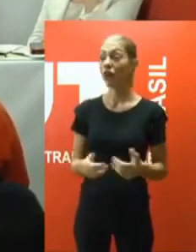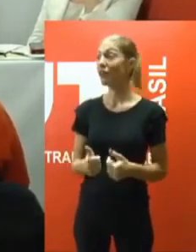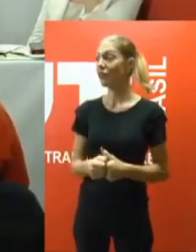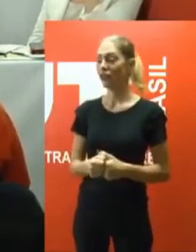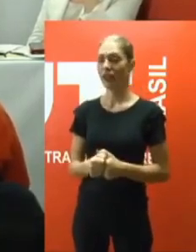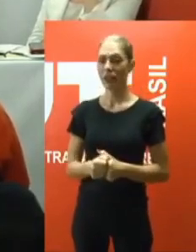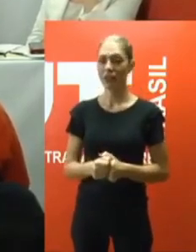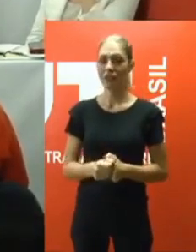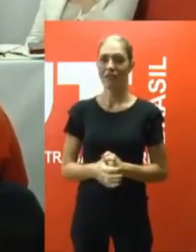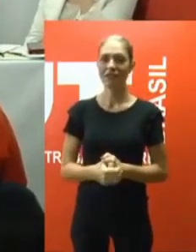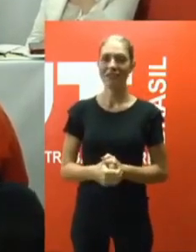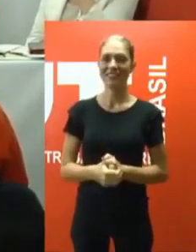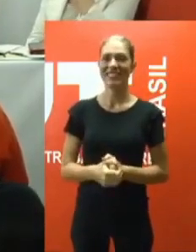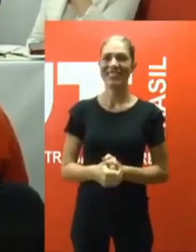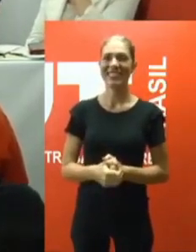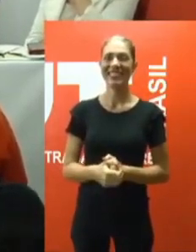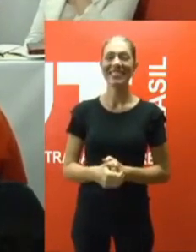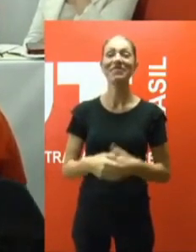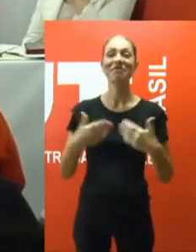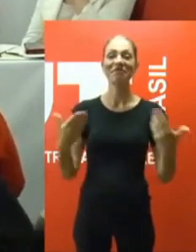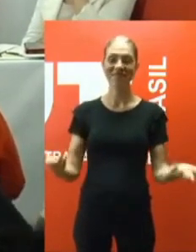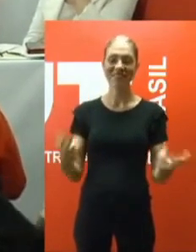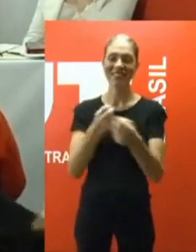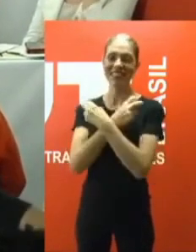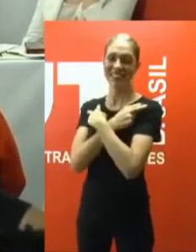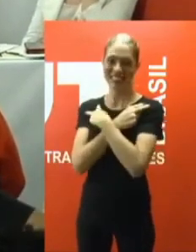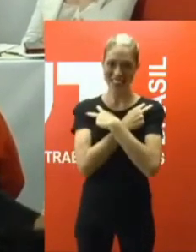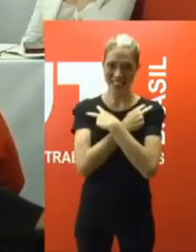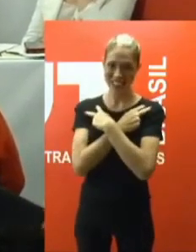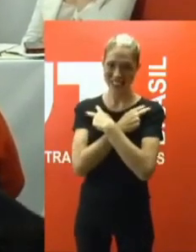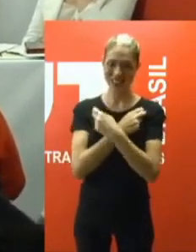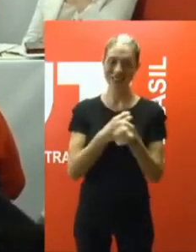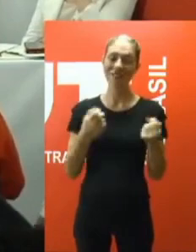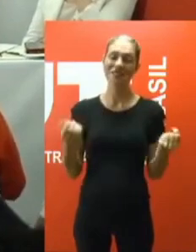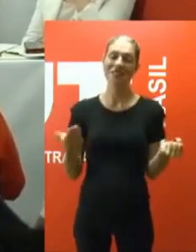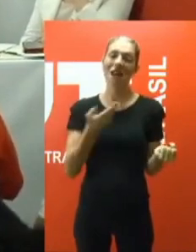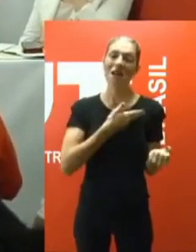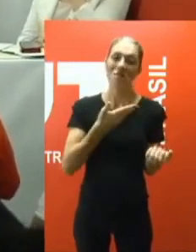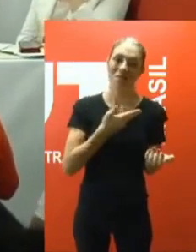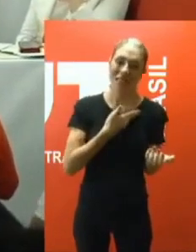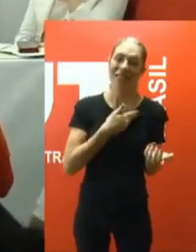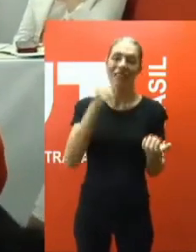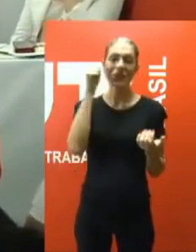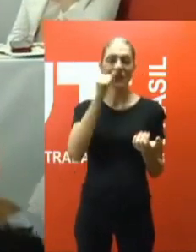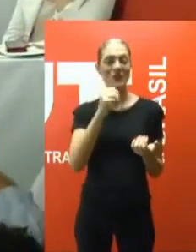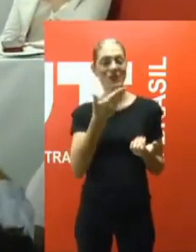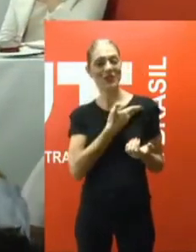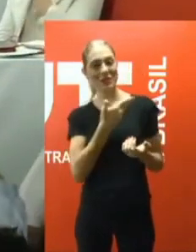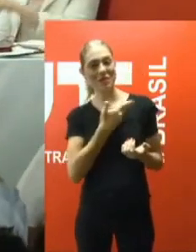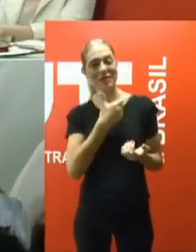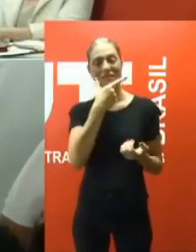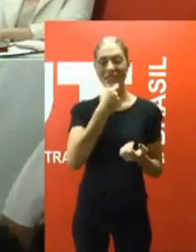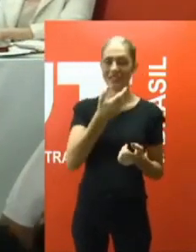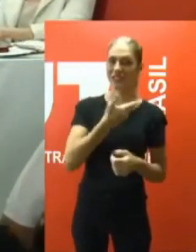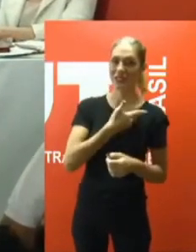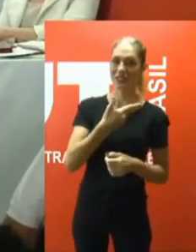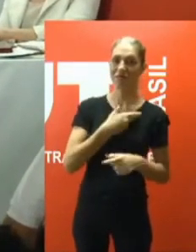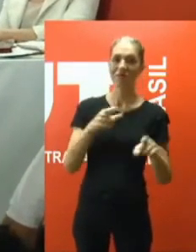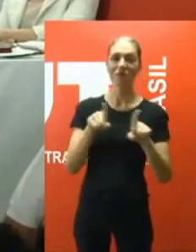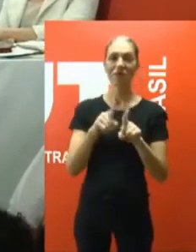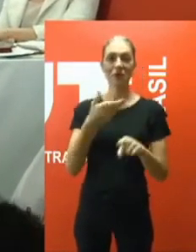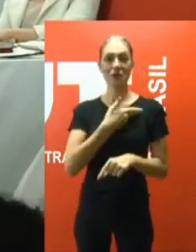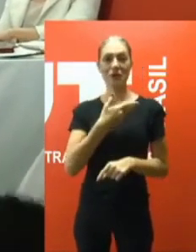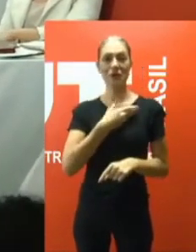Bem, queridos companheiros e queridas companheiras, companheiro Sérgio